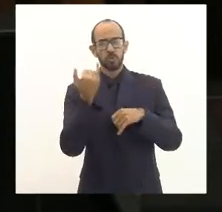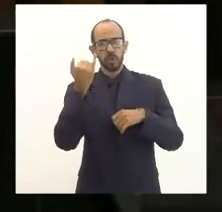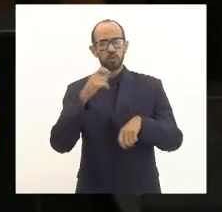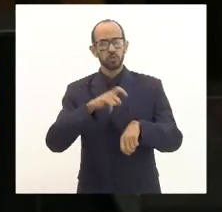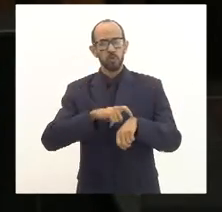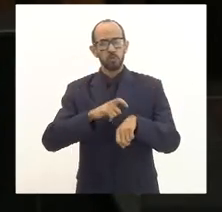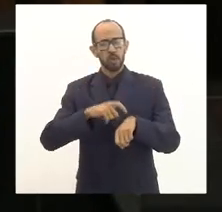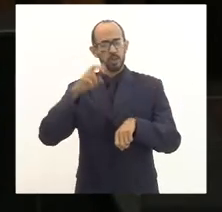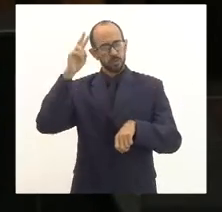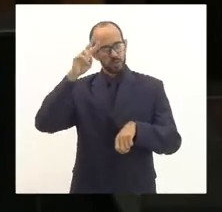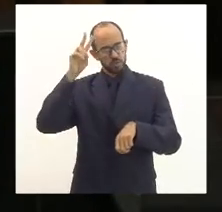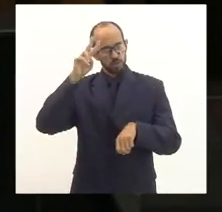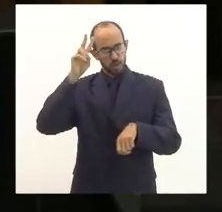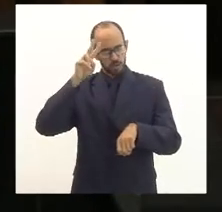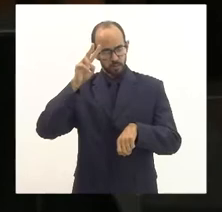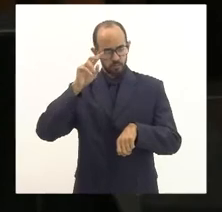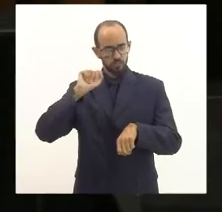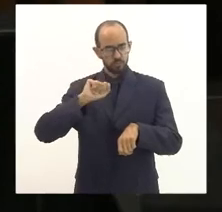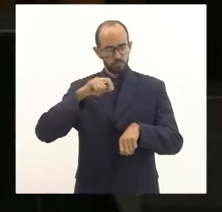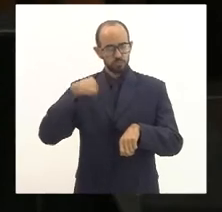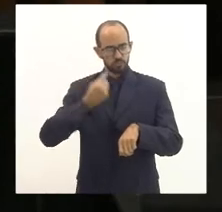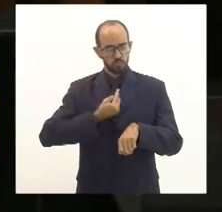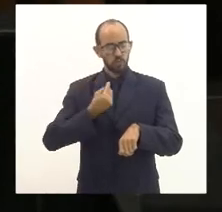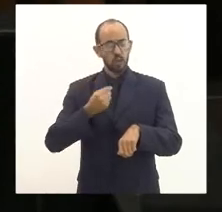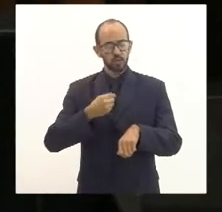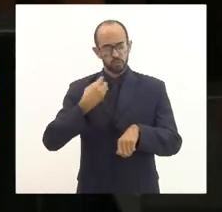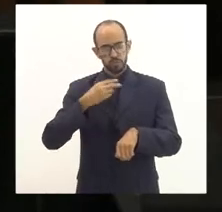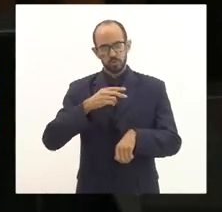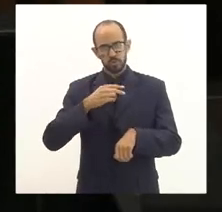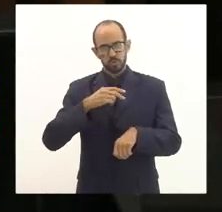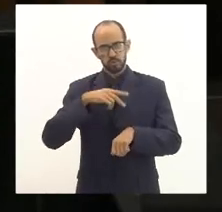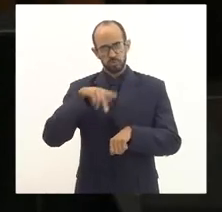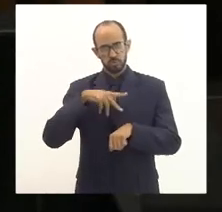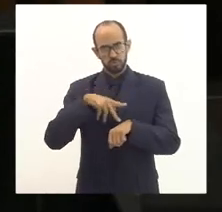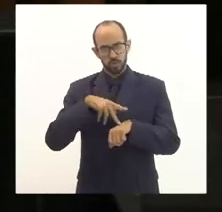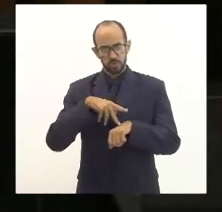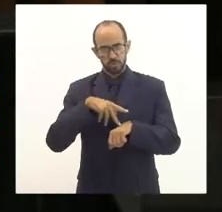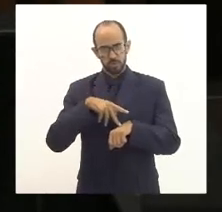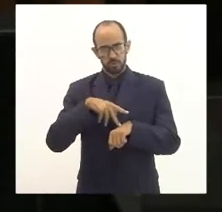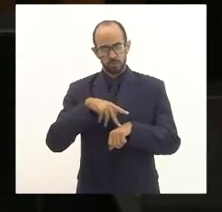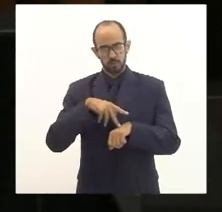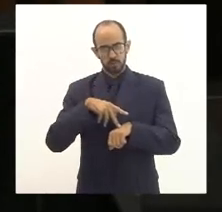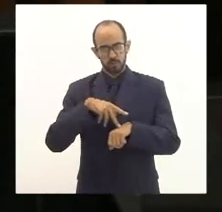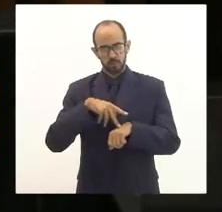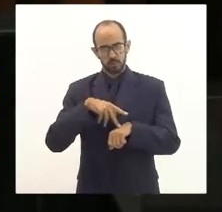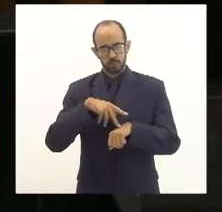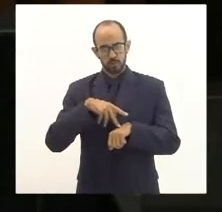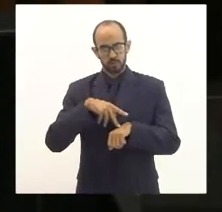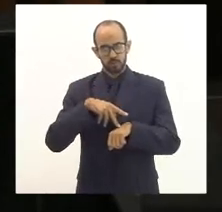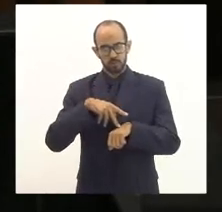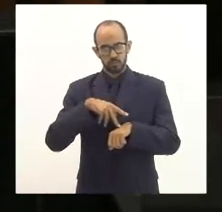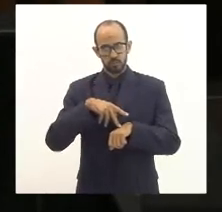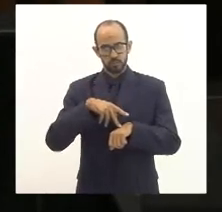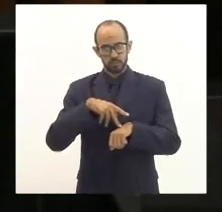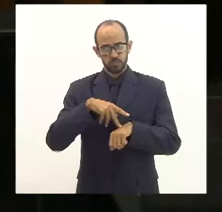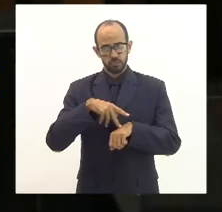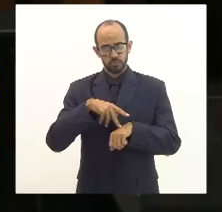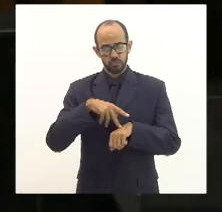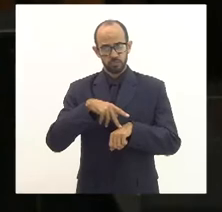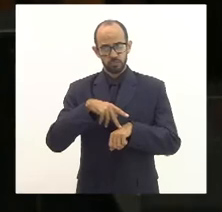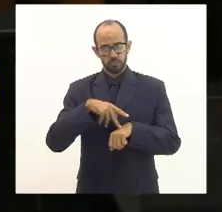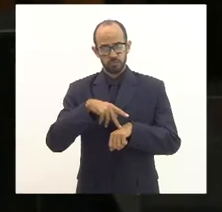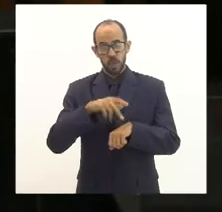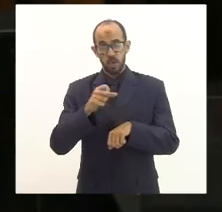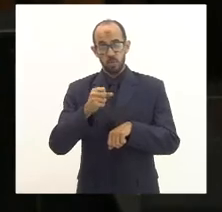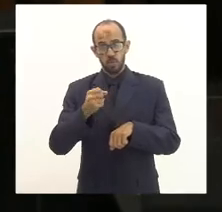histórico do nosso país e quando E